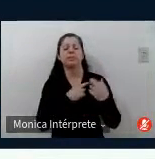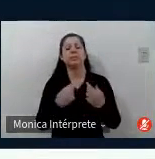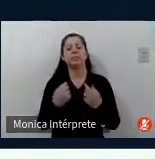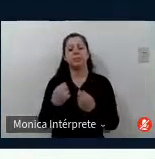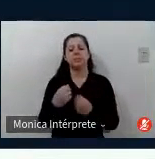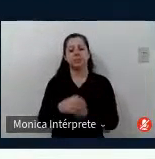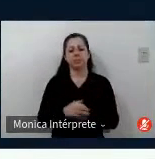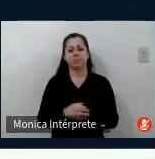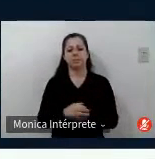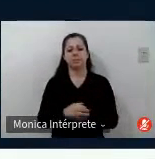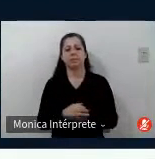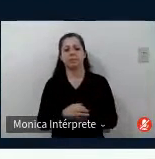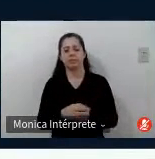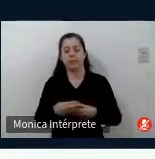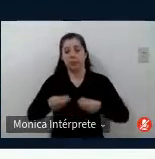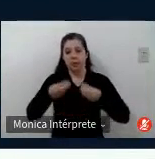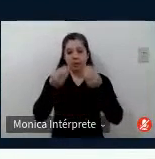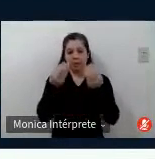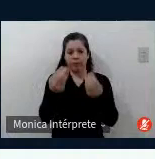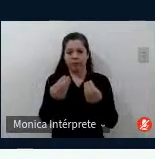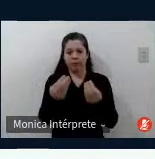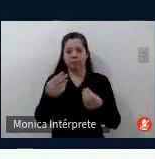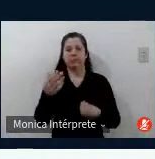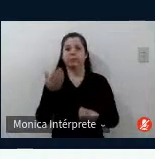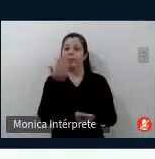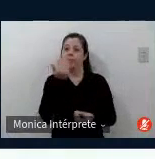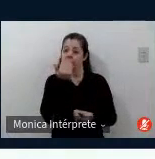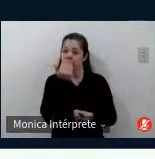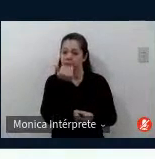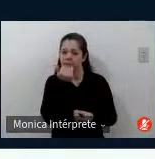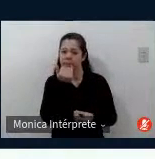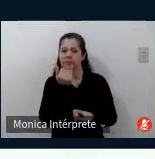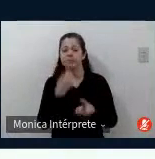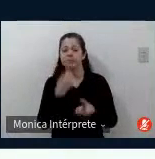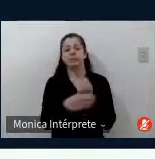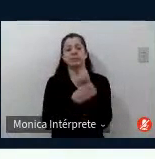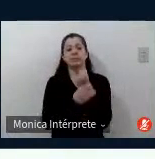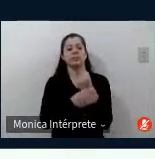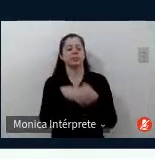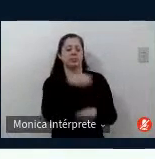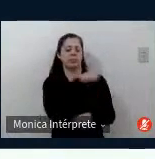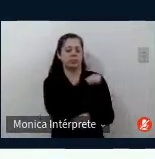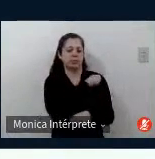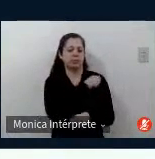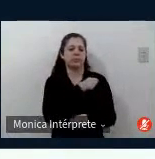nutricional e alimentar, né, dos estudantes seja garantida. Né.